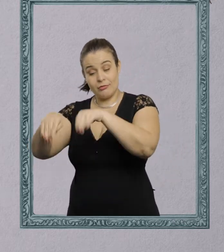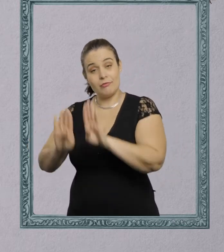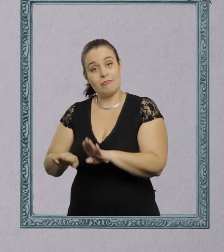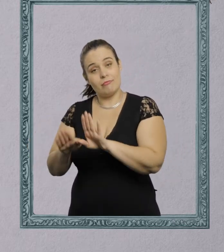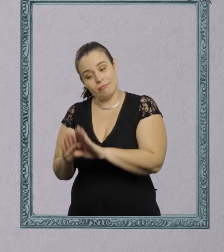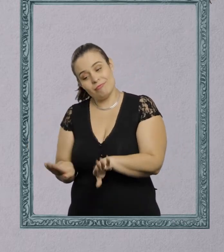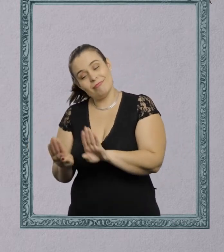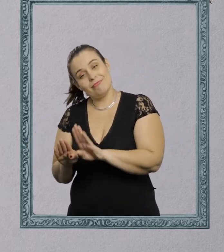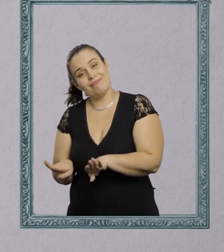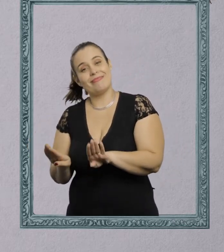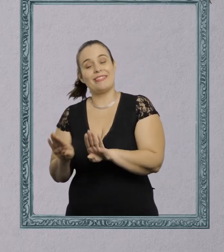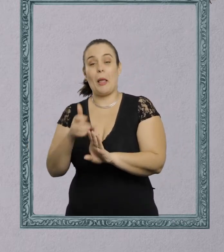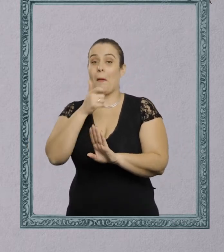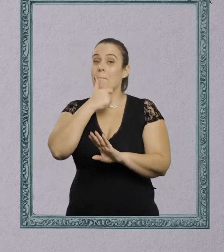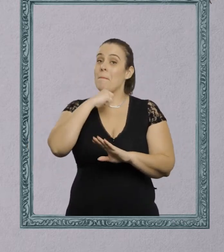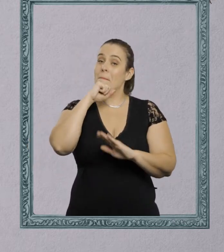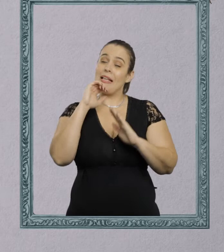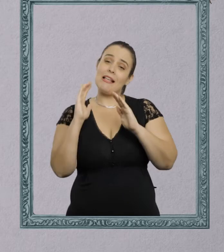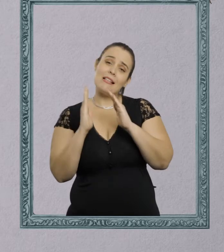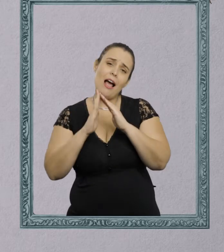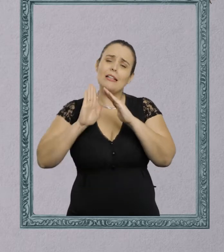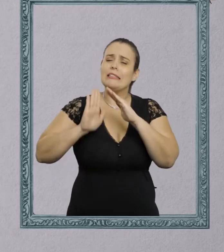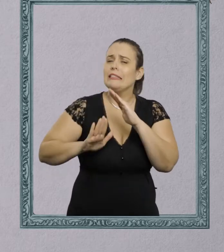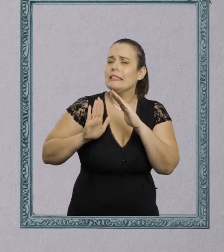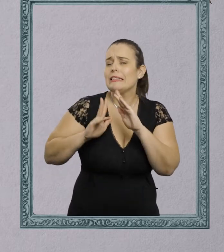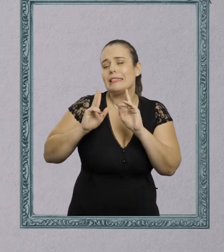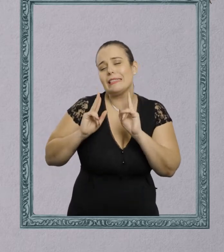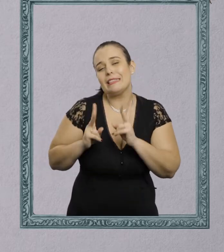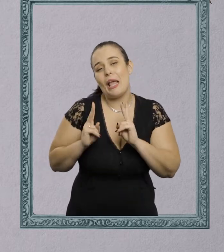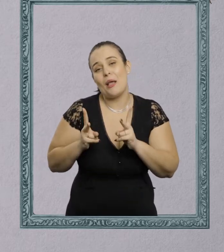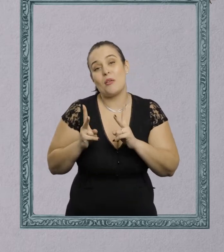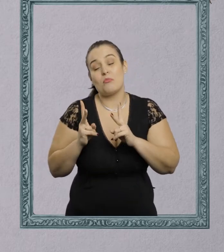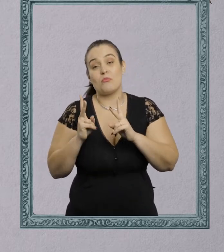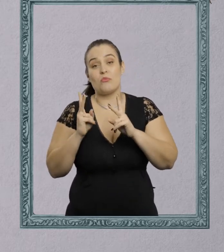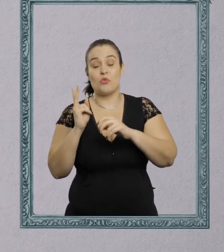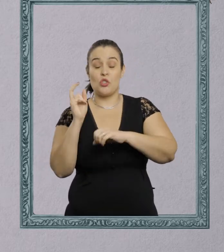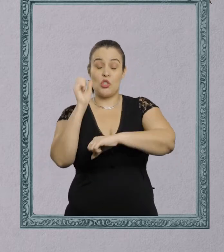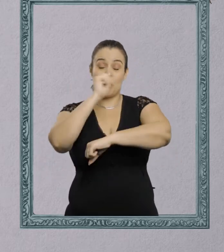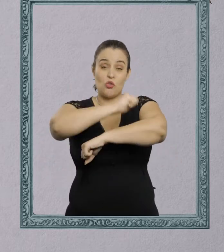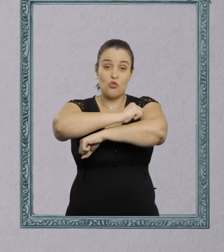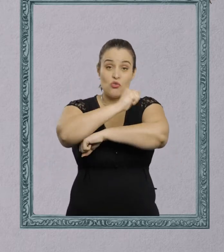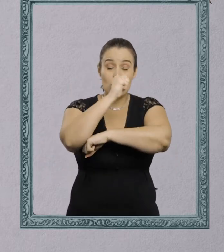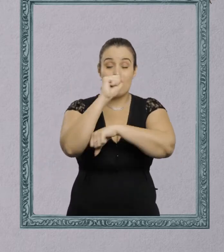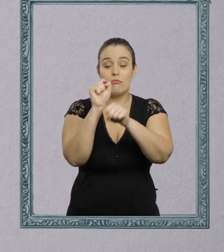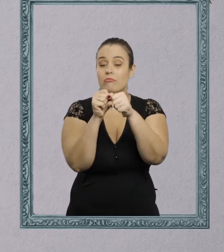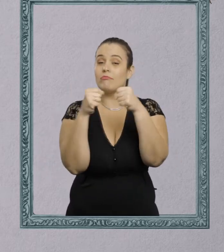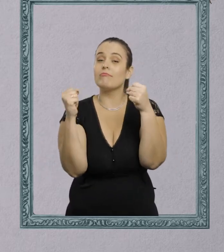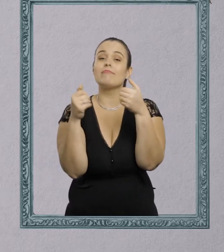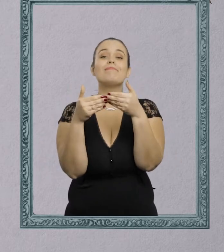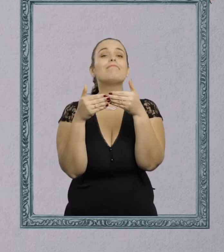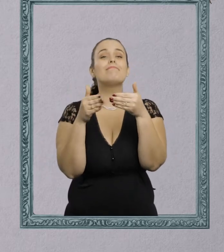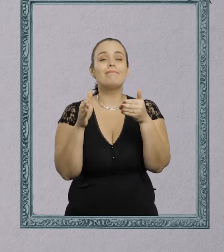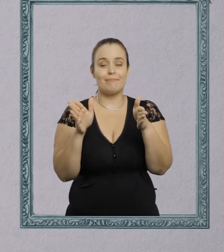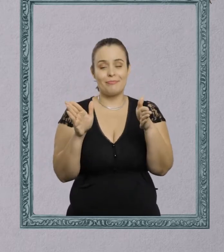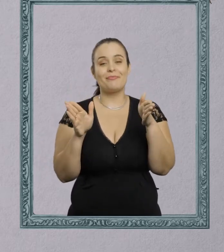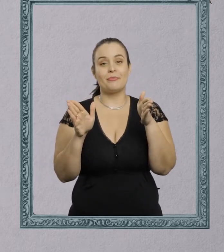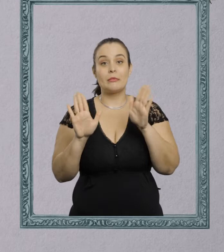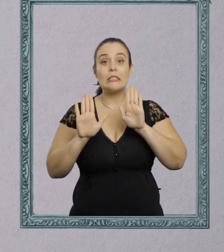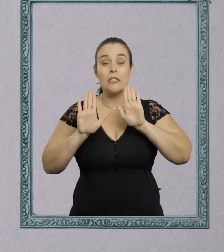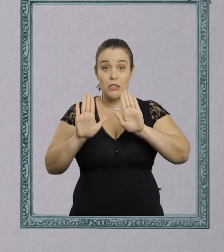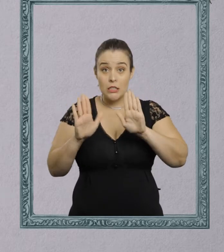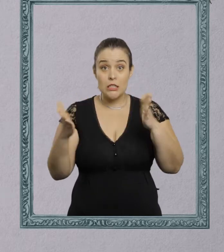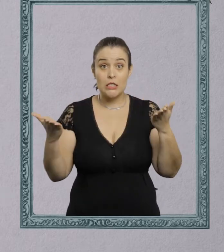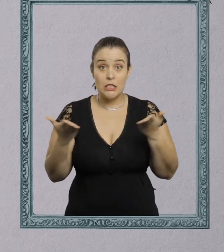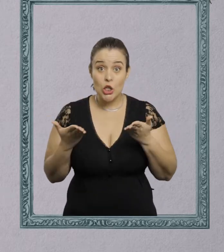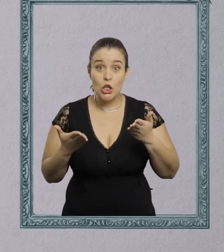A senhora Darling nunca sai de casa. Ela deixa a janela do quarto sempre aberta. Mas agora tem